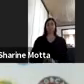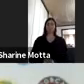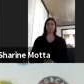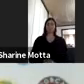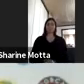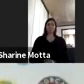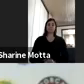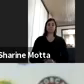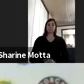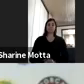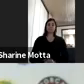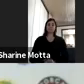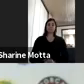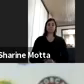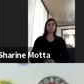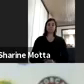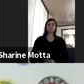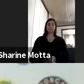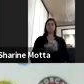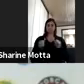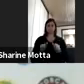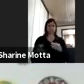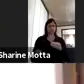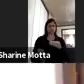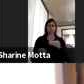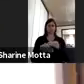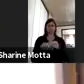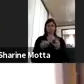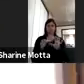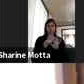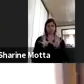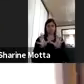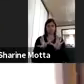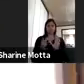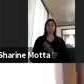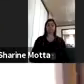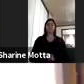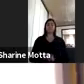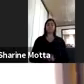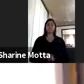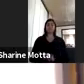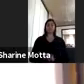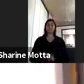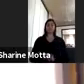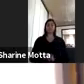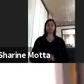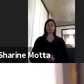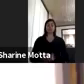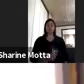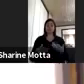Doutora, pode falar. Você ia falar. Eu ia dizer que, veja,